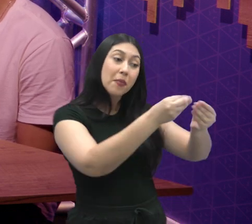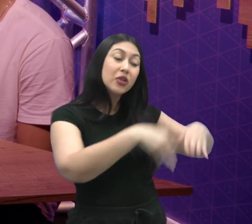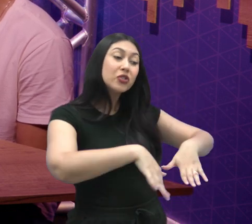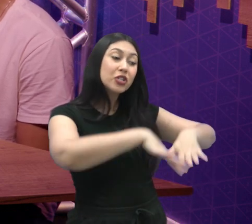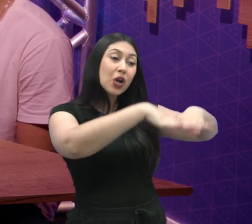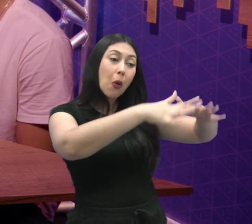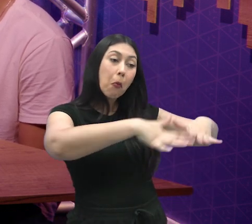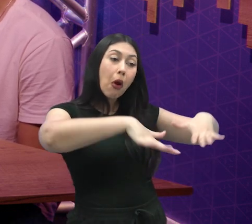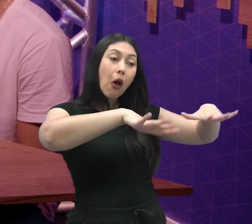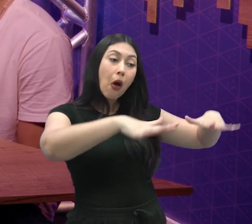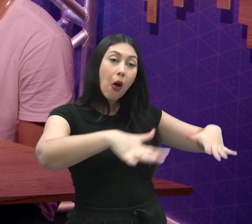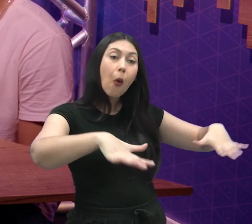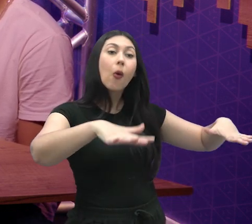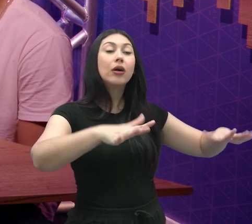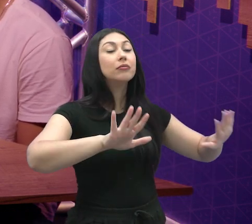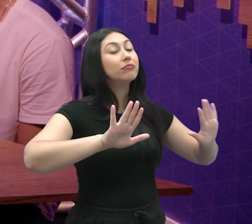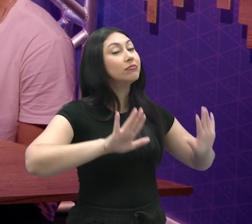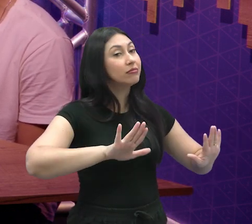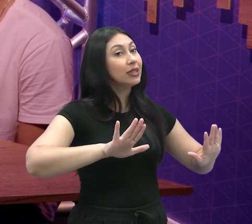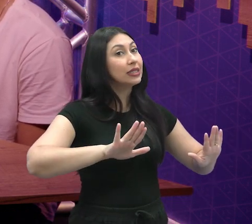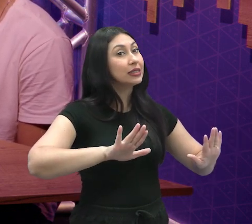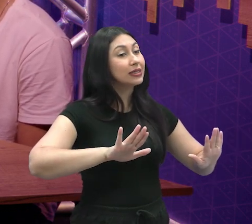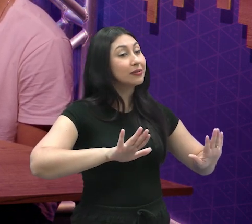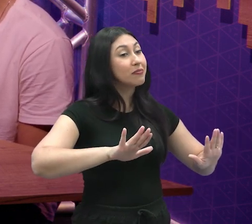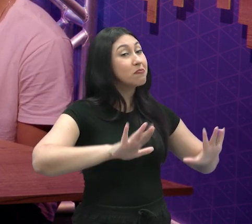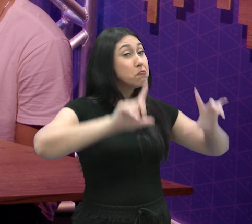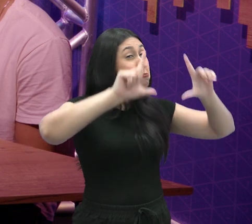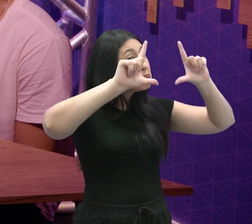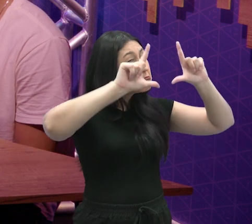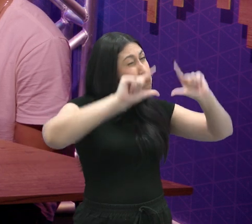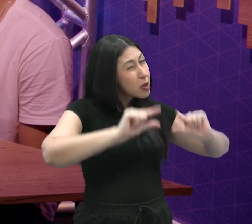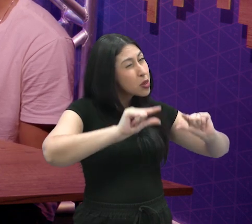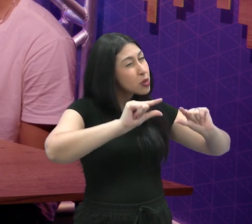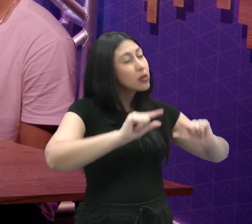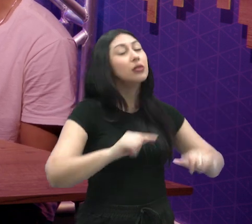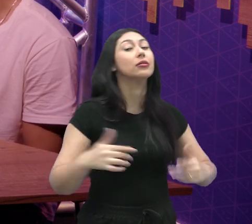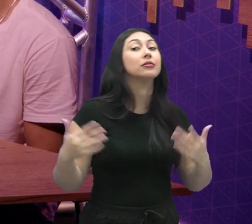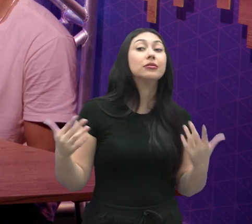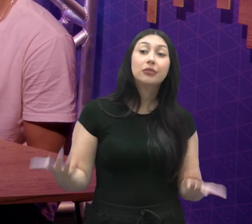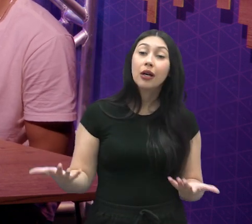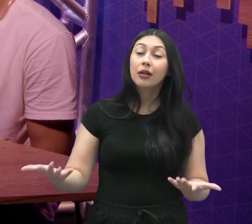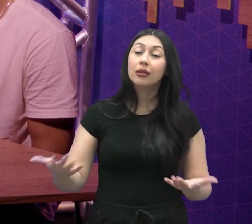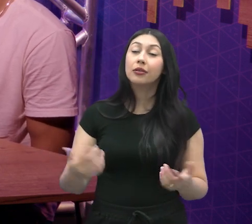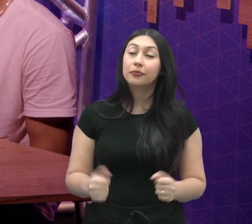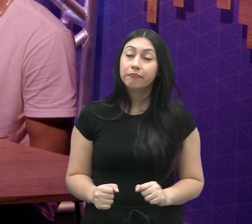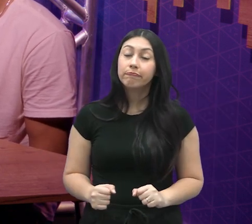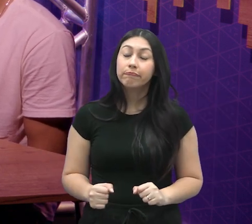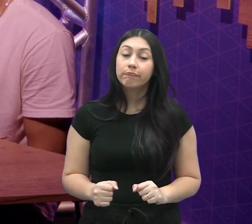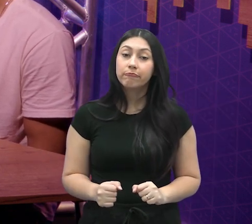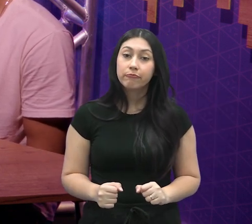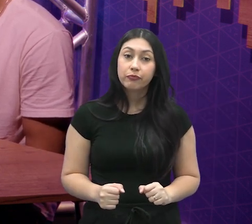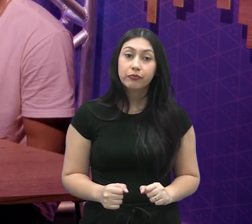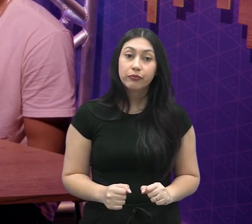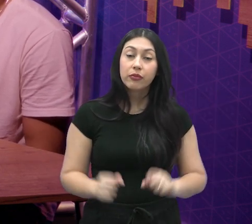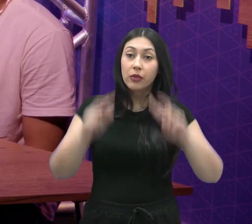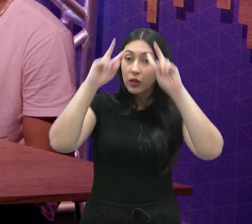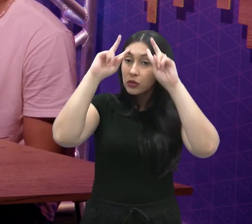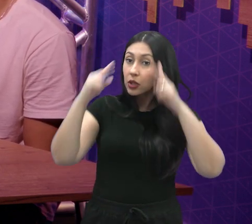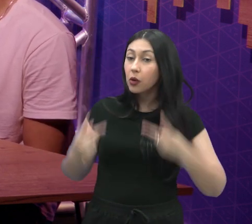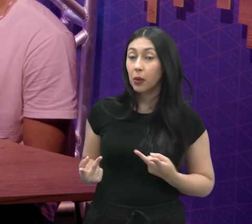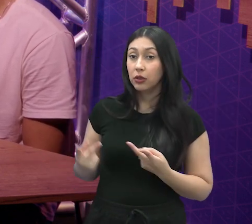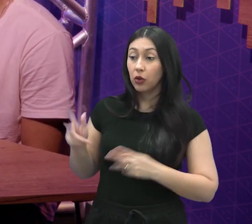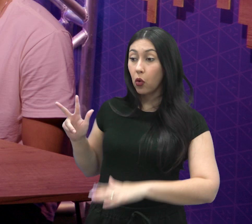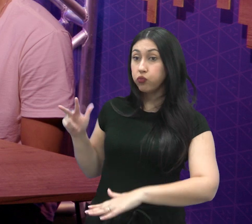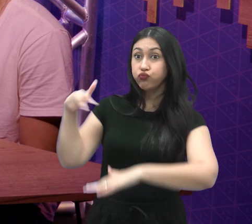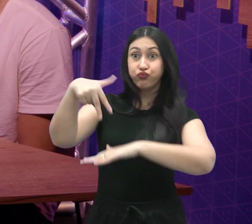os ecossistemas marinhos, mas não tanto quanto... Então. E, enfim, o